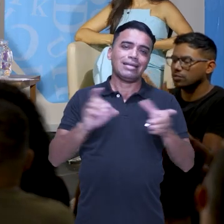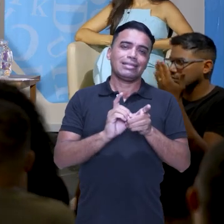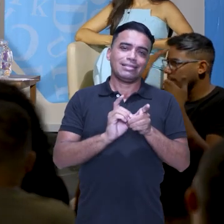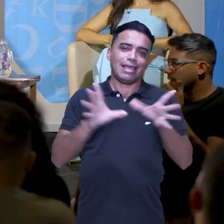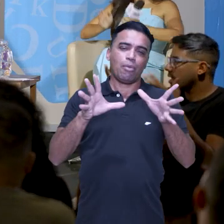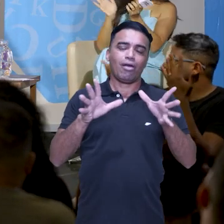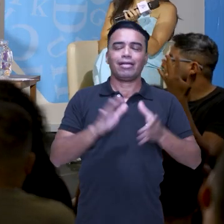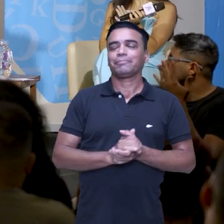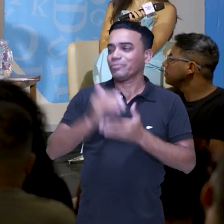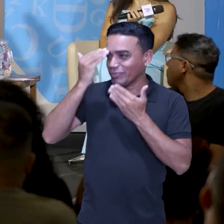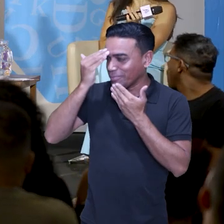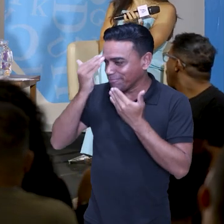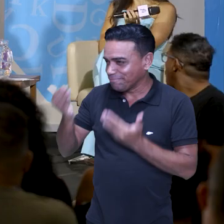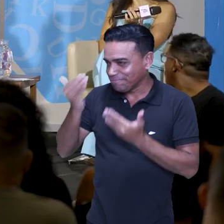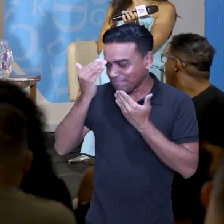Obrigado, Mariana.